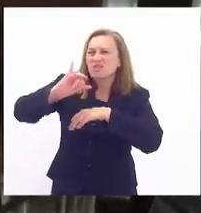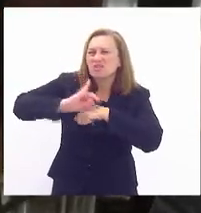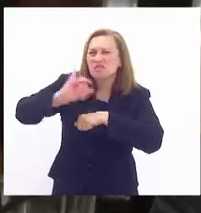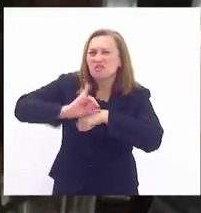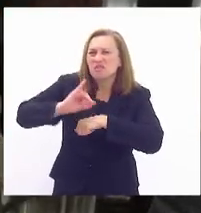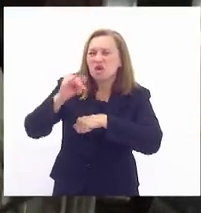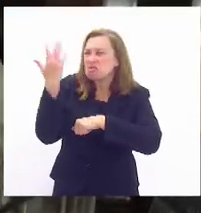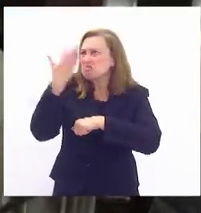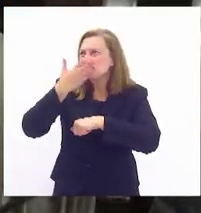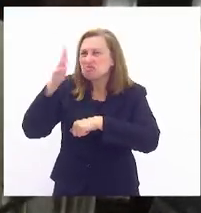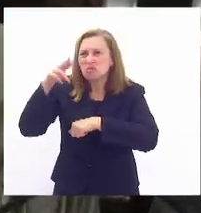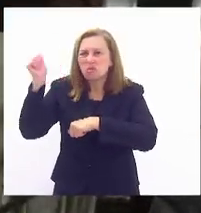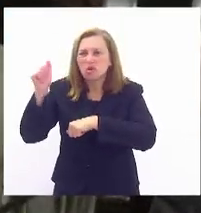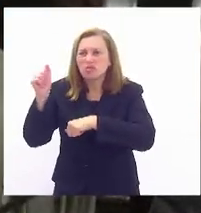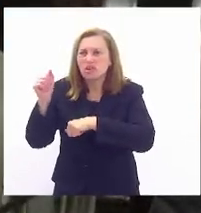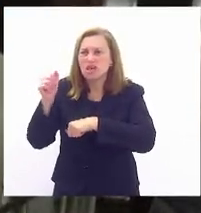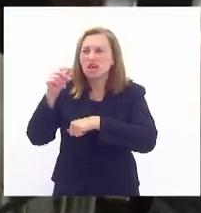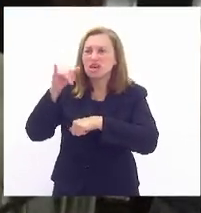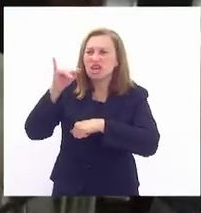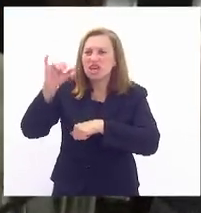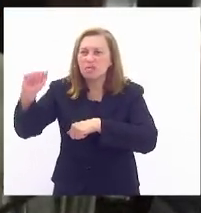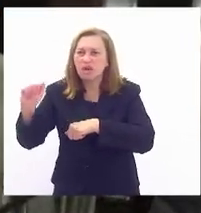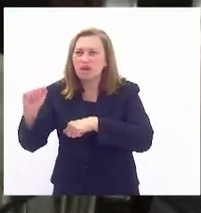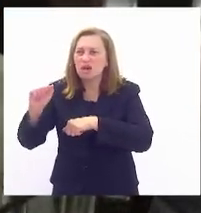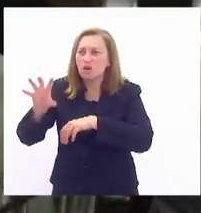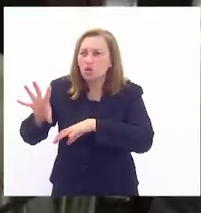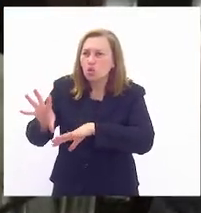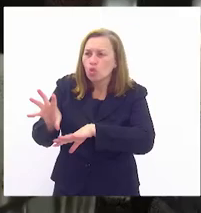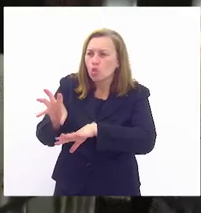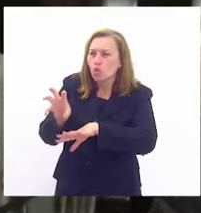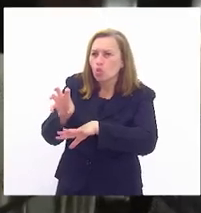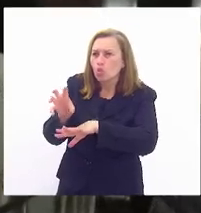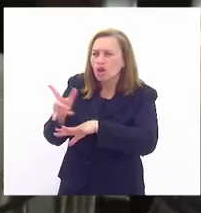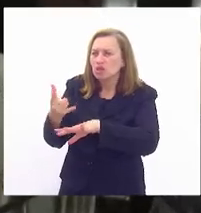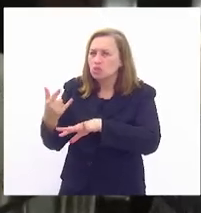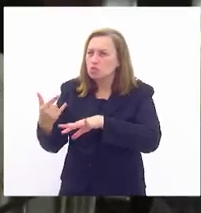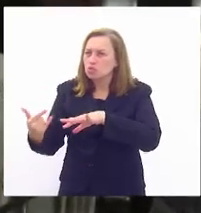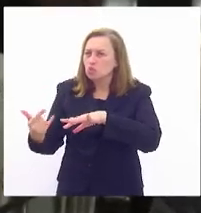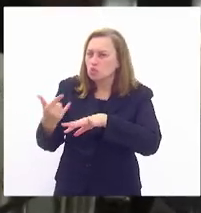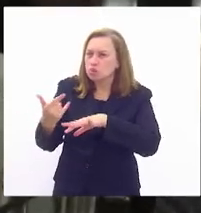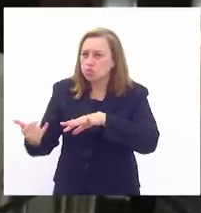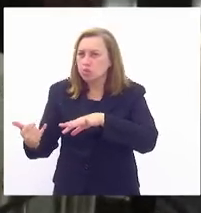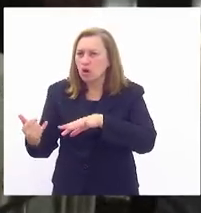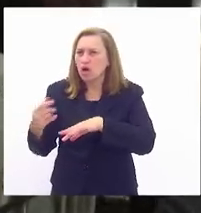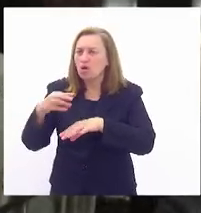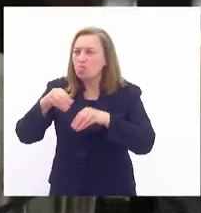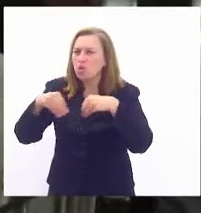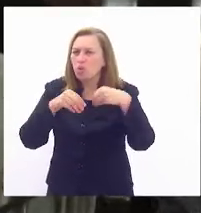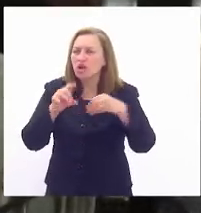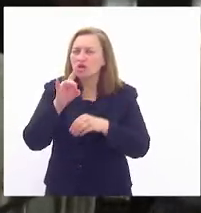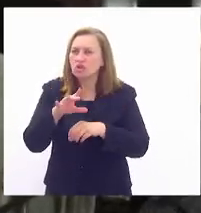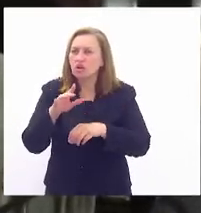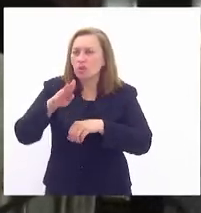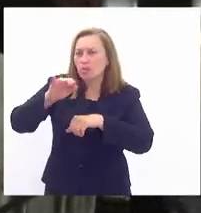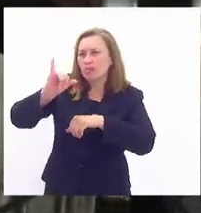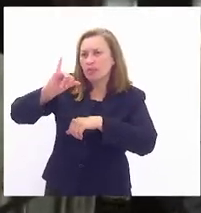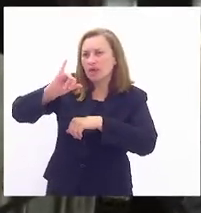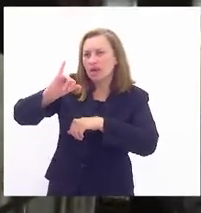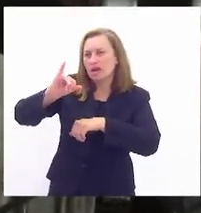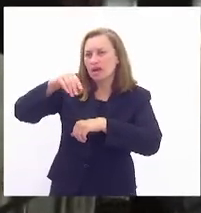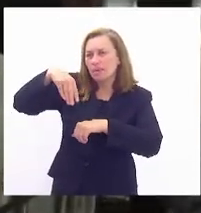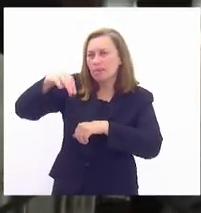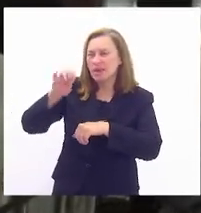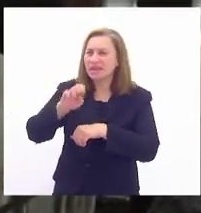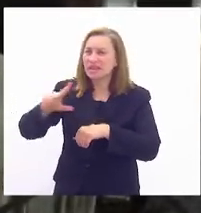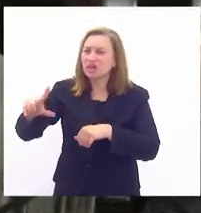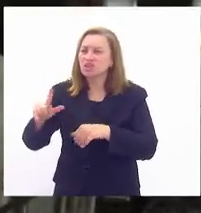nunca vi um ímã puxar poeira. Ele puxa outro metal. Então, dessa forma, a gente vem